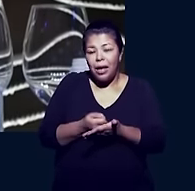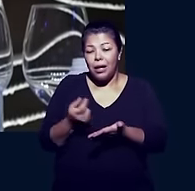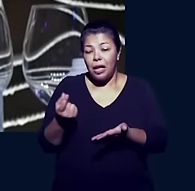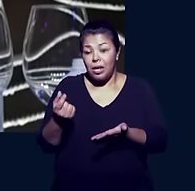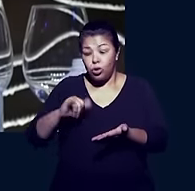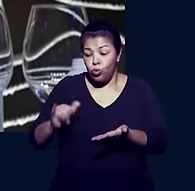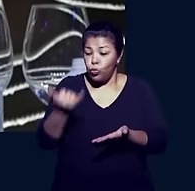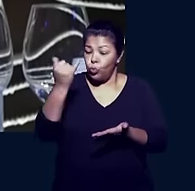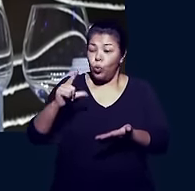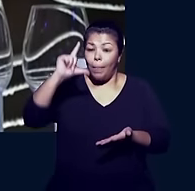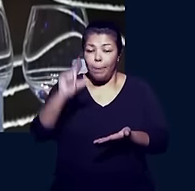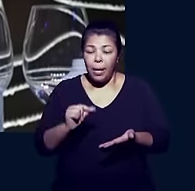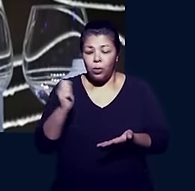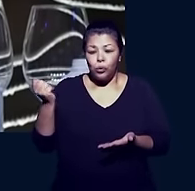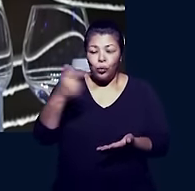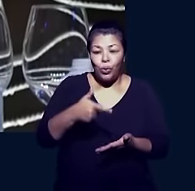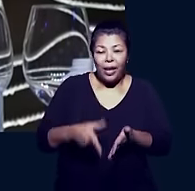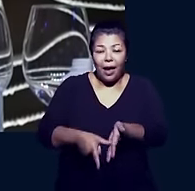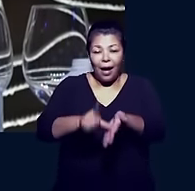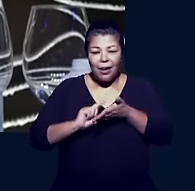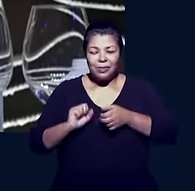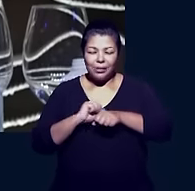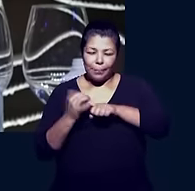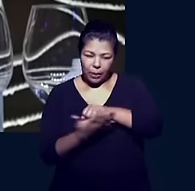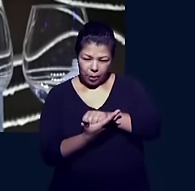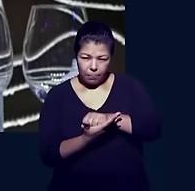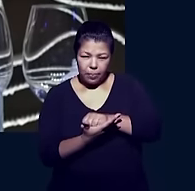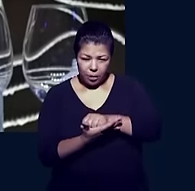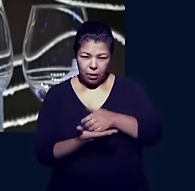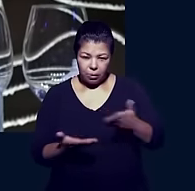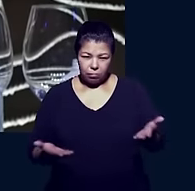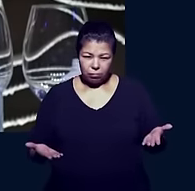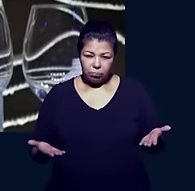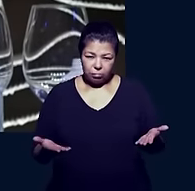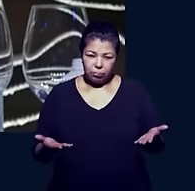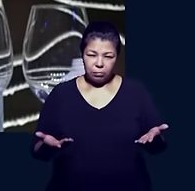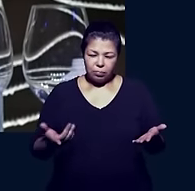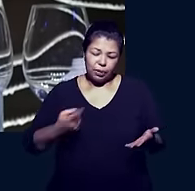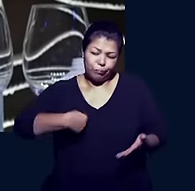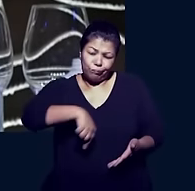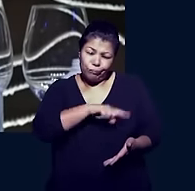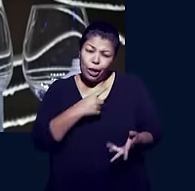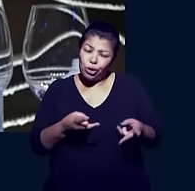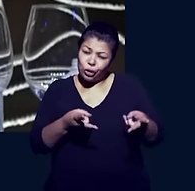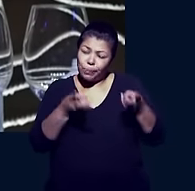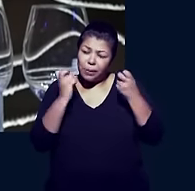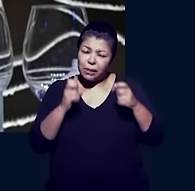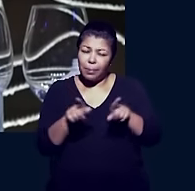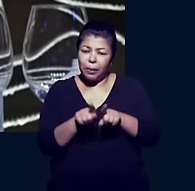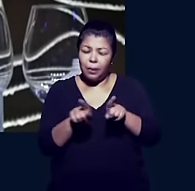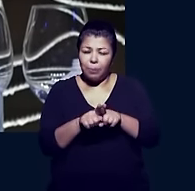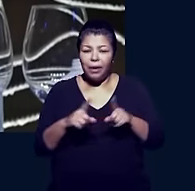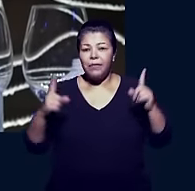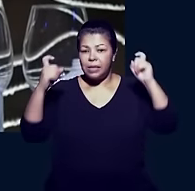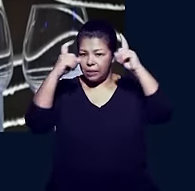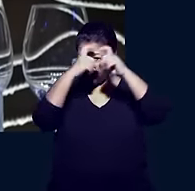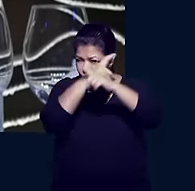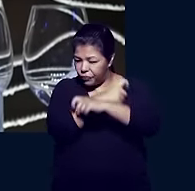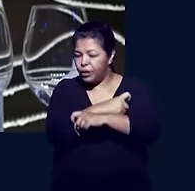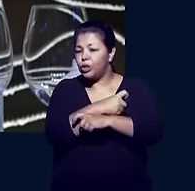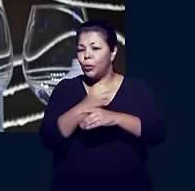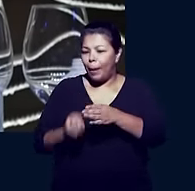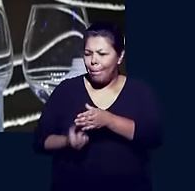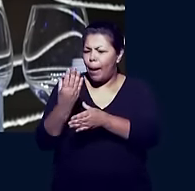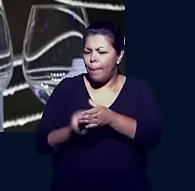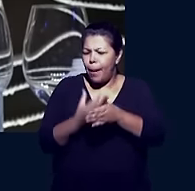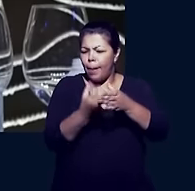income ou em relação ao EBD então de fato os canais estão tão in pidos que vai vai fazer ser muito difícil eh pro Fed flexibilizar o juro rapidamente assim